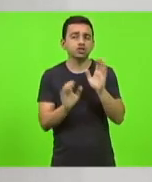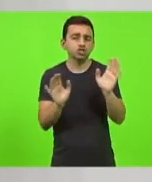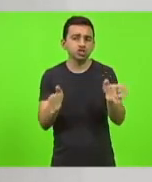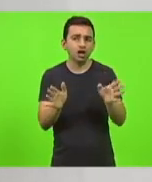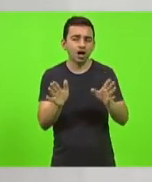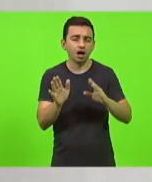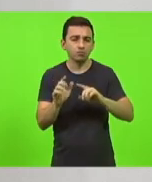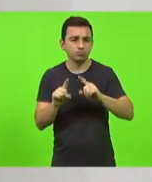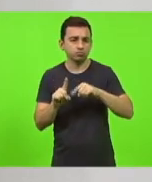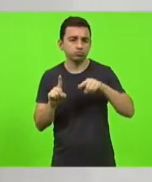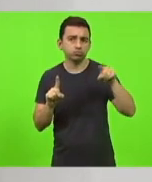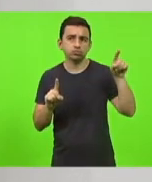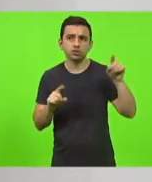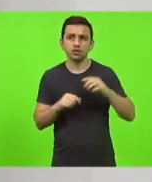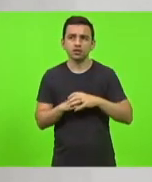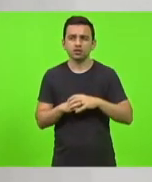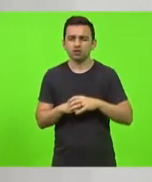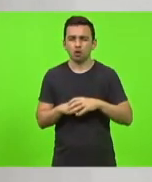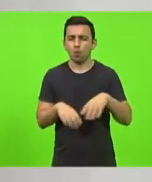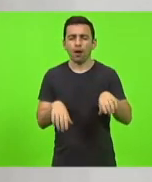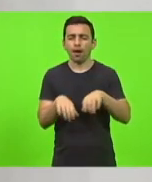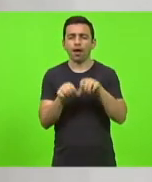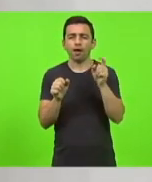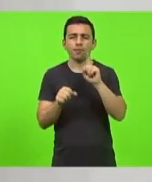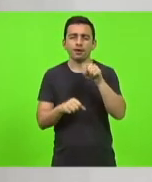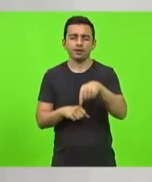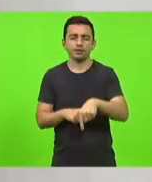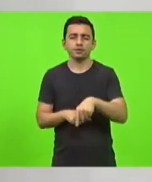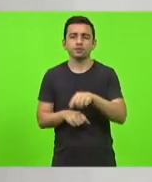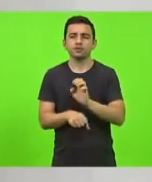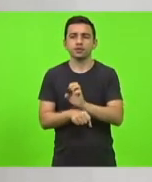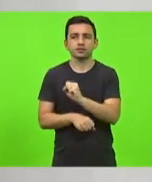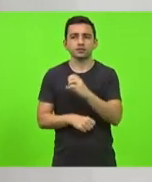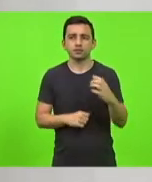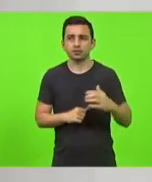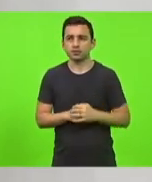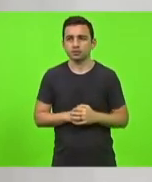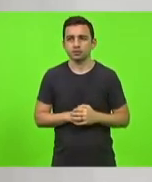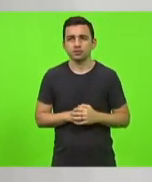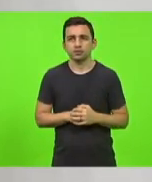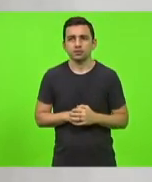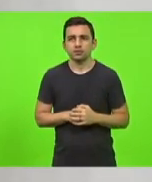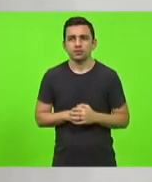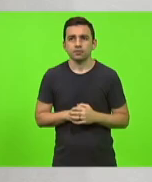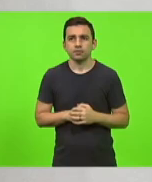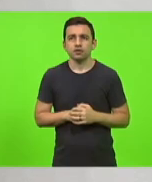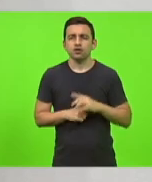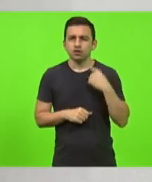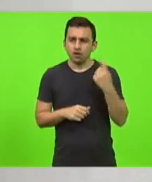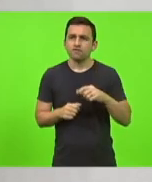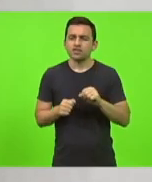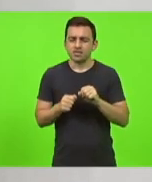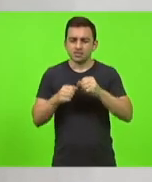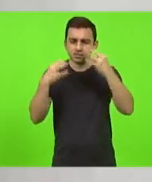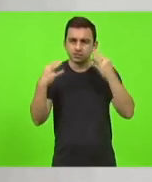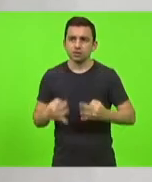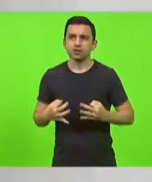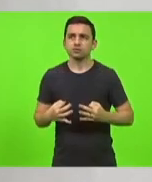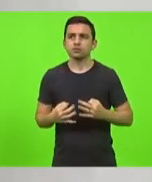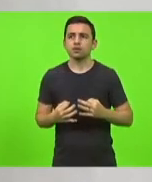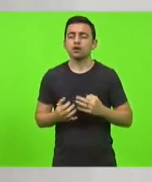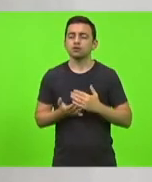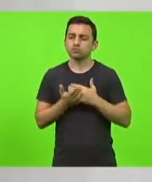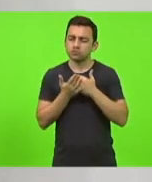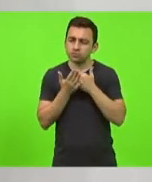receita. Nós não vamos quebrar o Estado com isso. Nós não vamos quebrar e nós vamos fazer justiça como